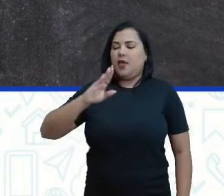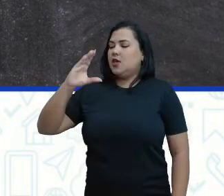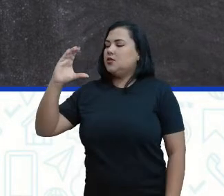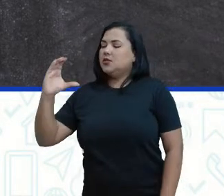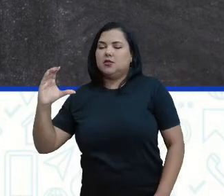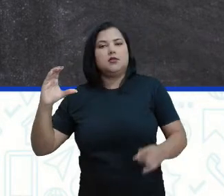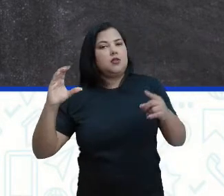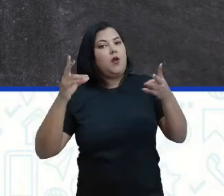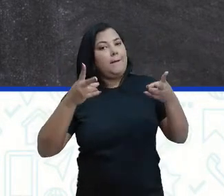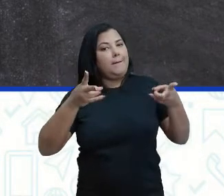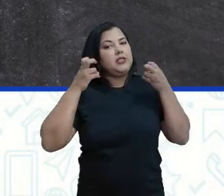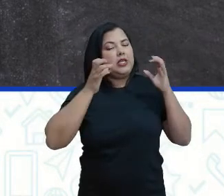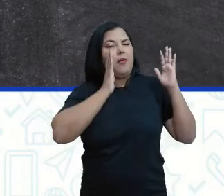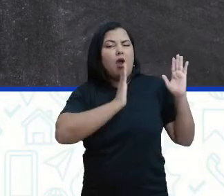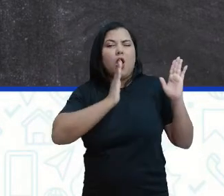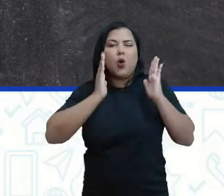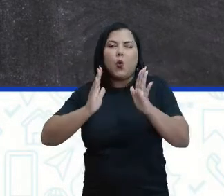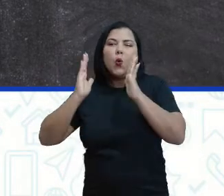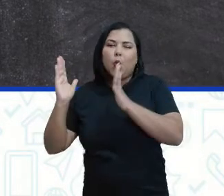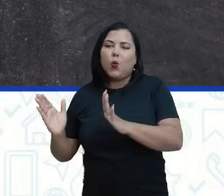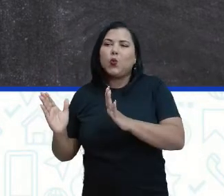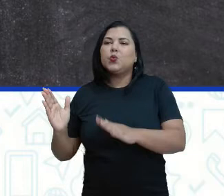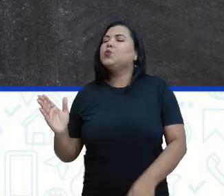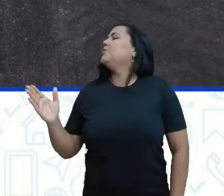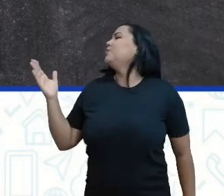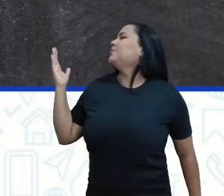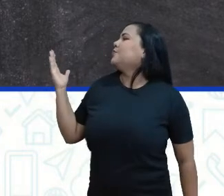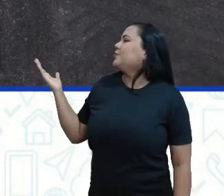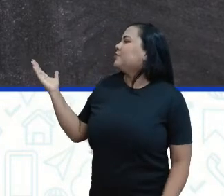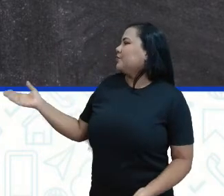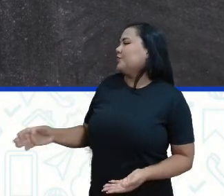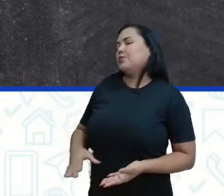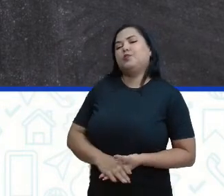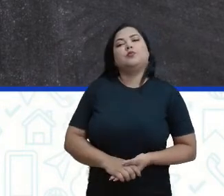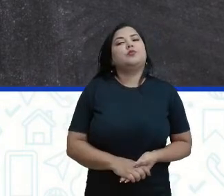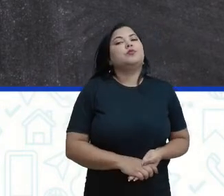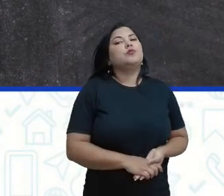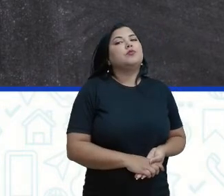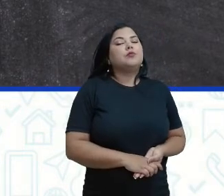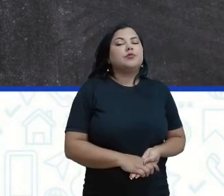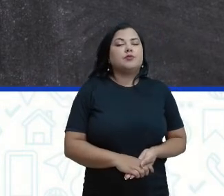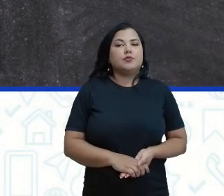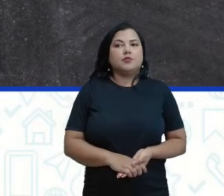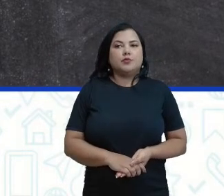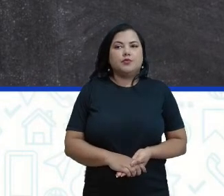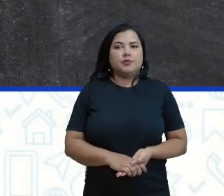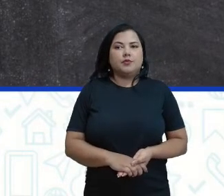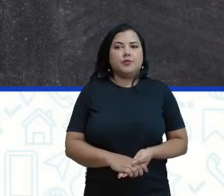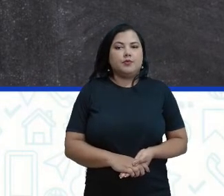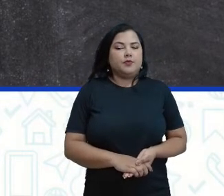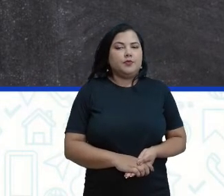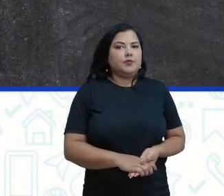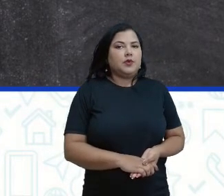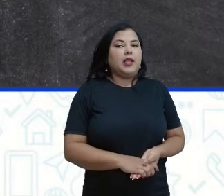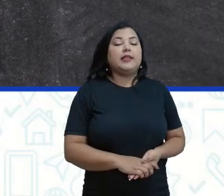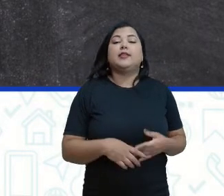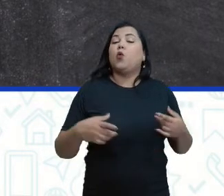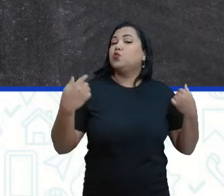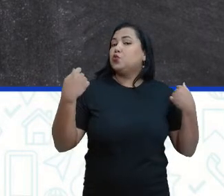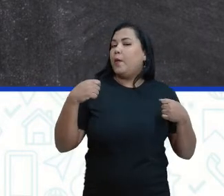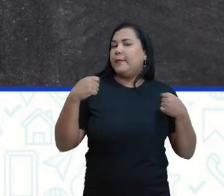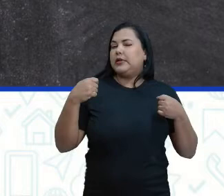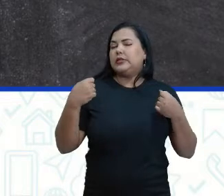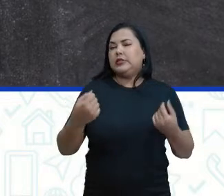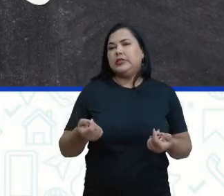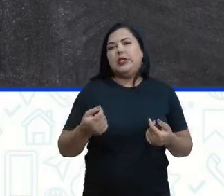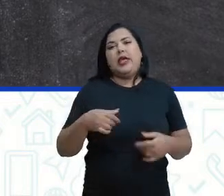x quadrado, o B multiplicando o x e o C sozinho ou multiplicando o x elevado a zero, que não precisa